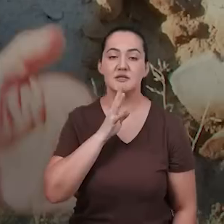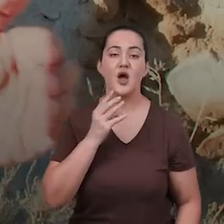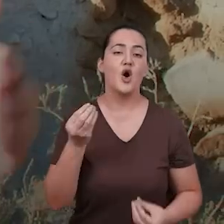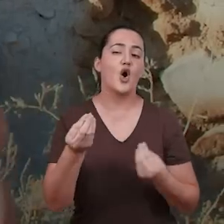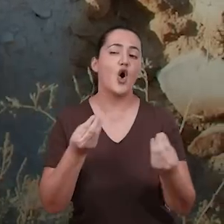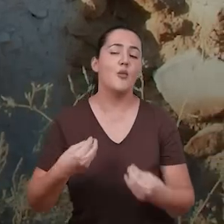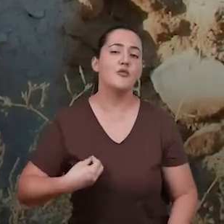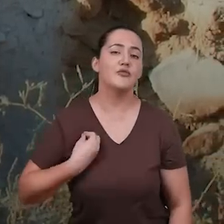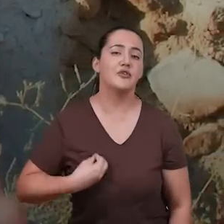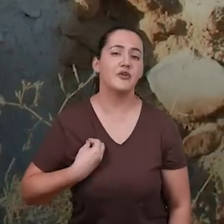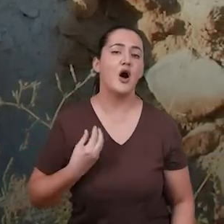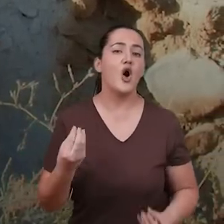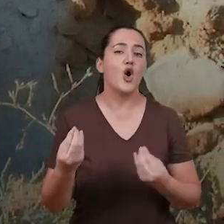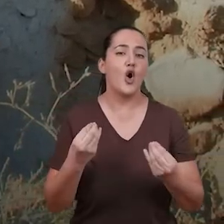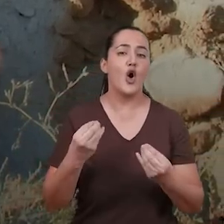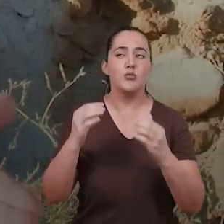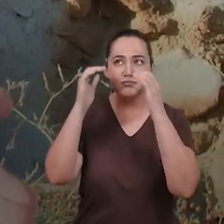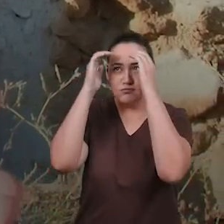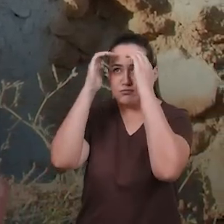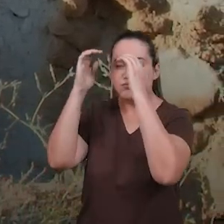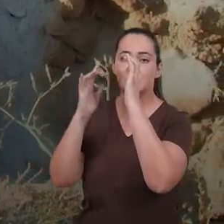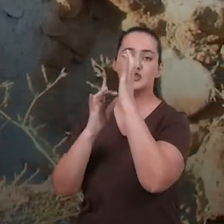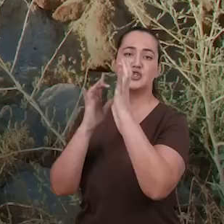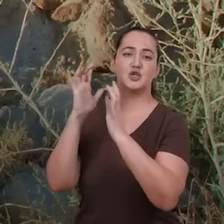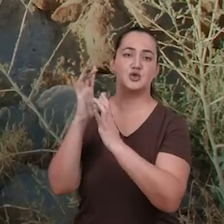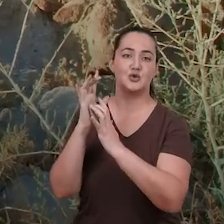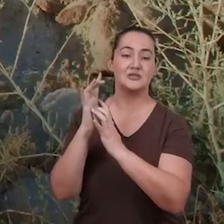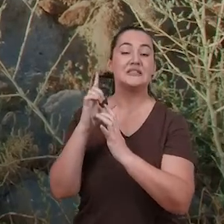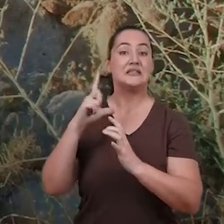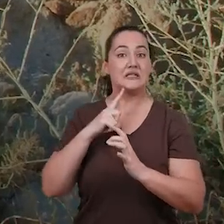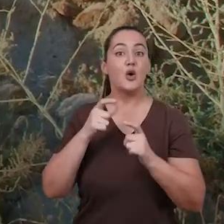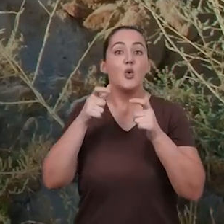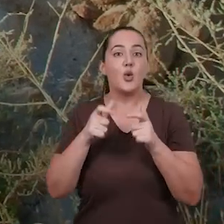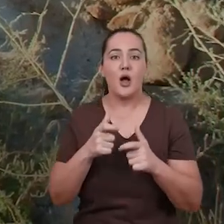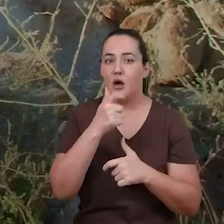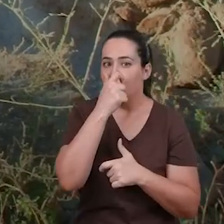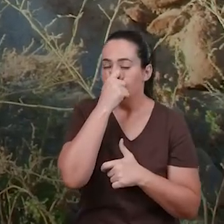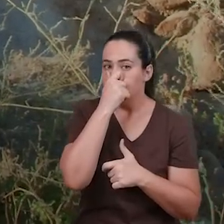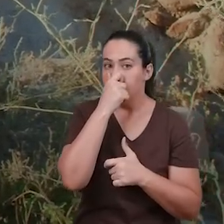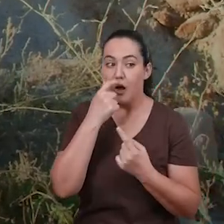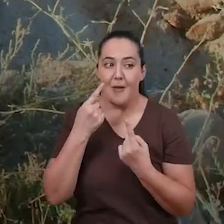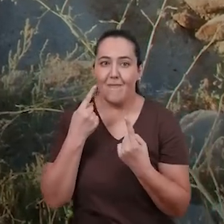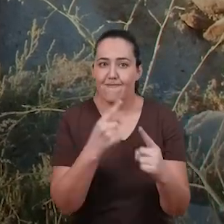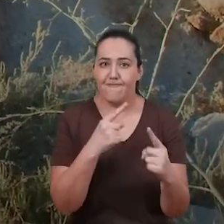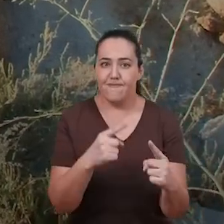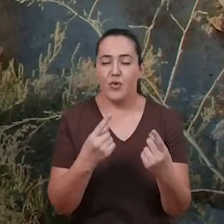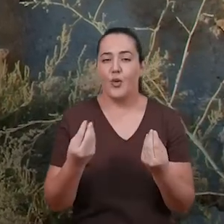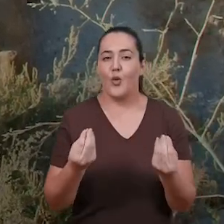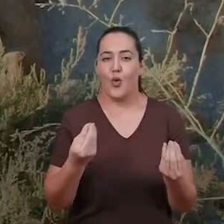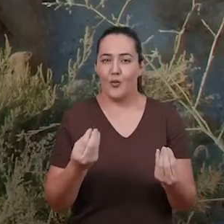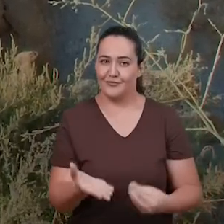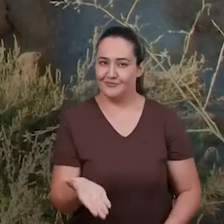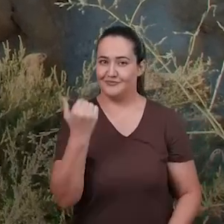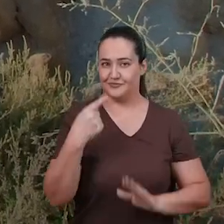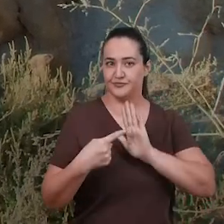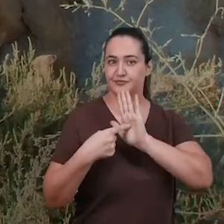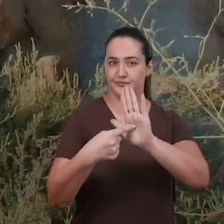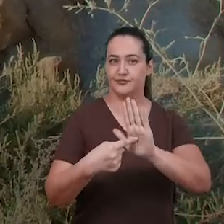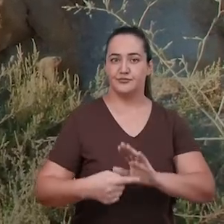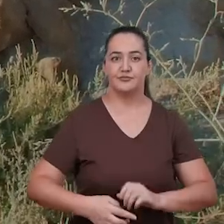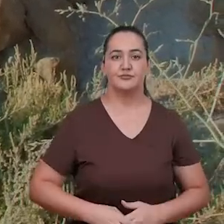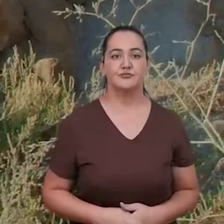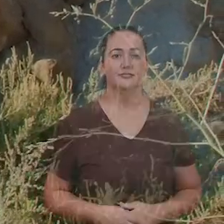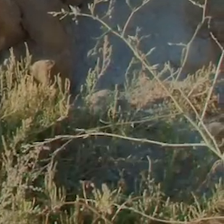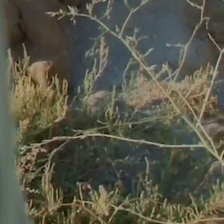estavam, como eles viviam e como eles cultuavam Jesus, mesmo no ambiente de severa perseguição ao cristianismo. Vem